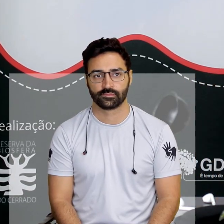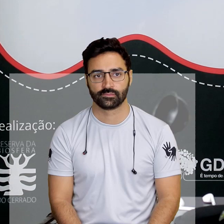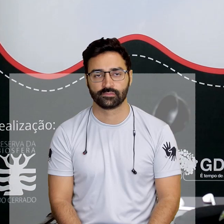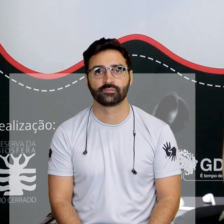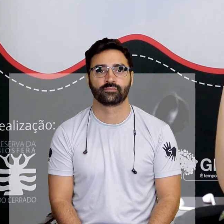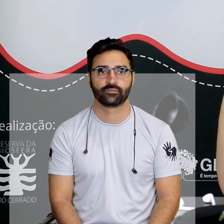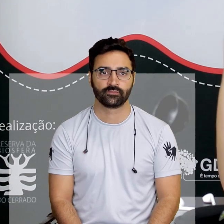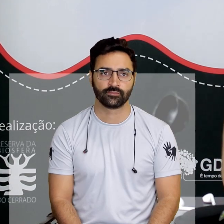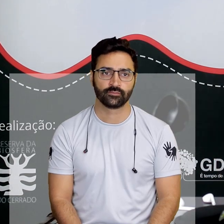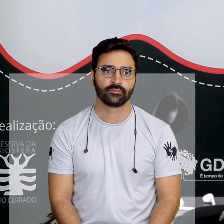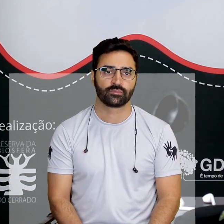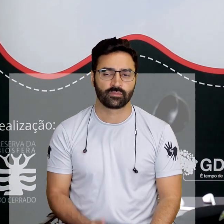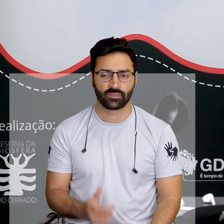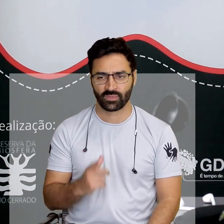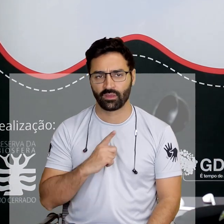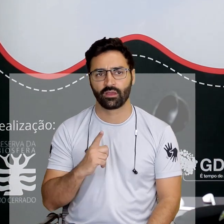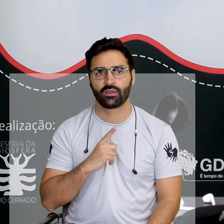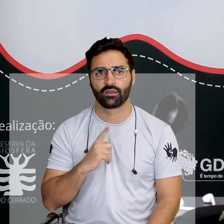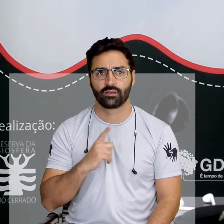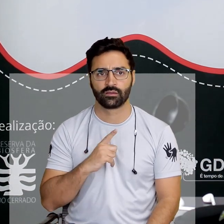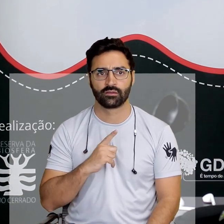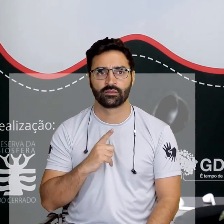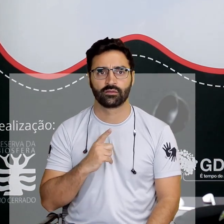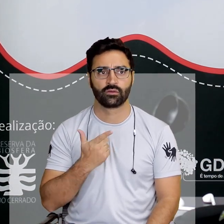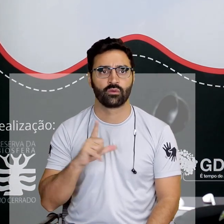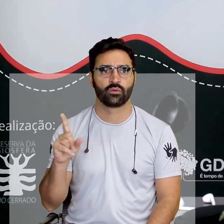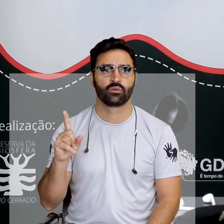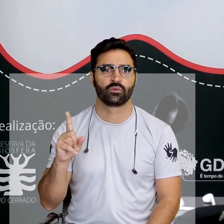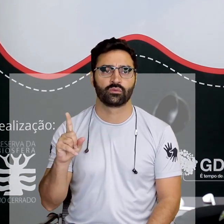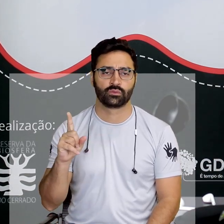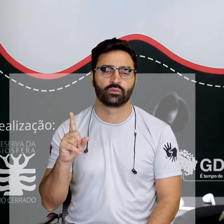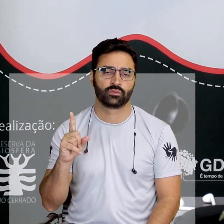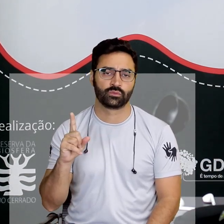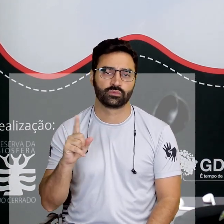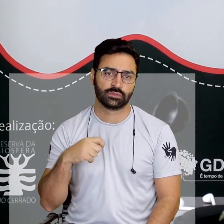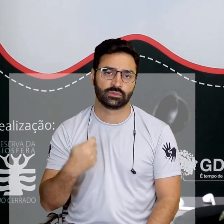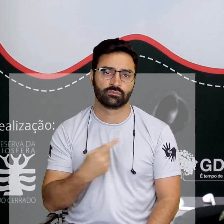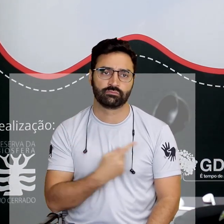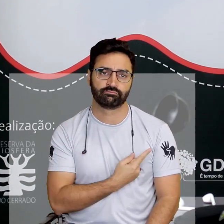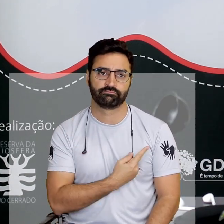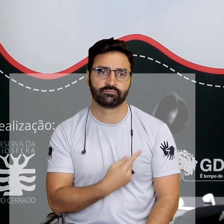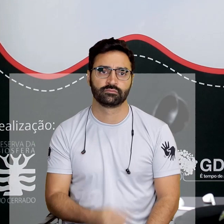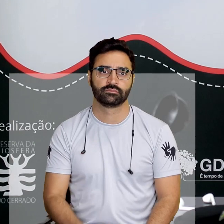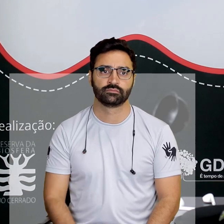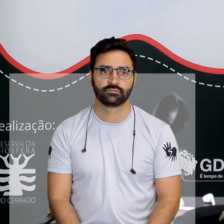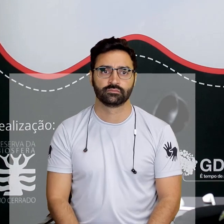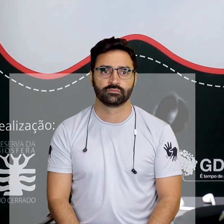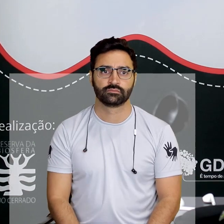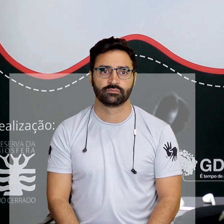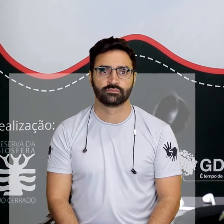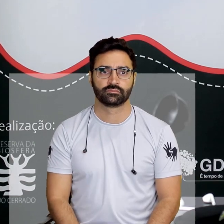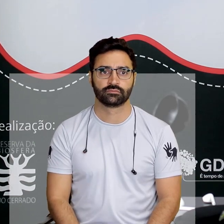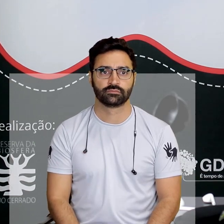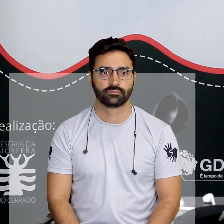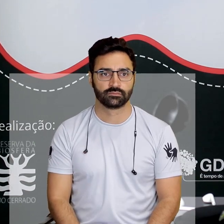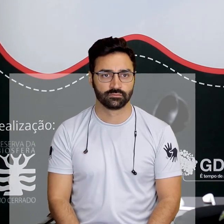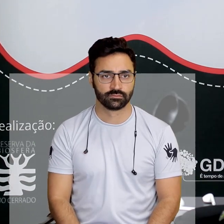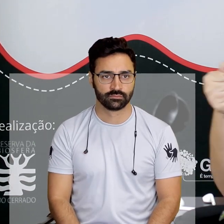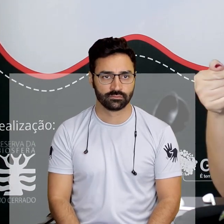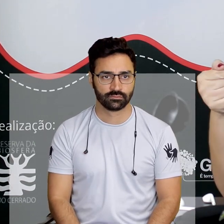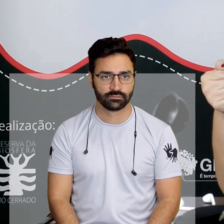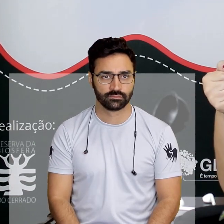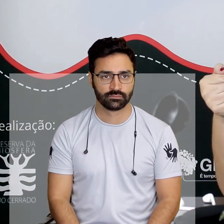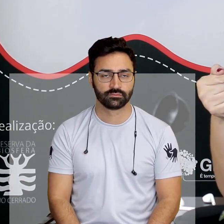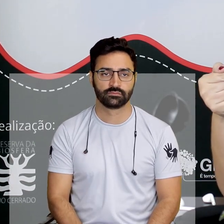Existem outros lugares que fazem esse aqui, ó, semana. Mas ele não é tão usual. Esse aqui